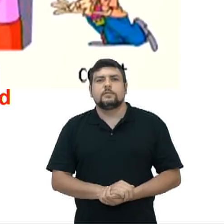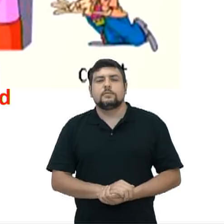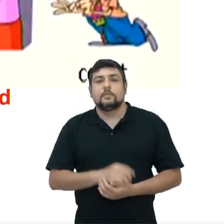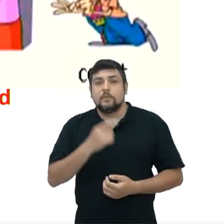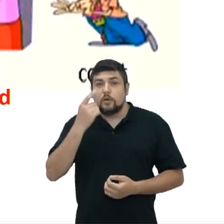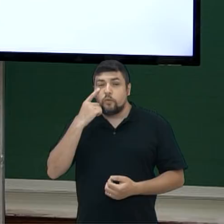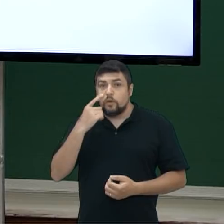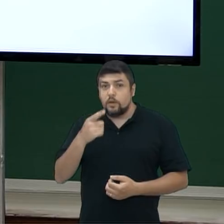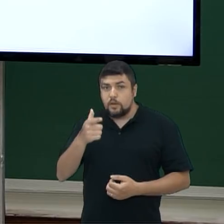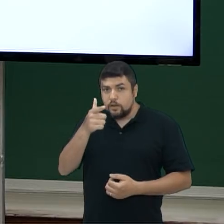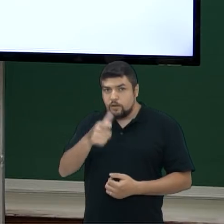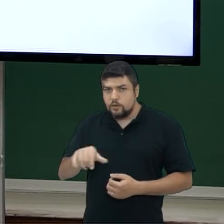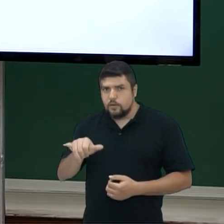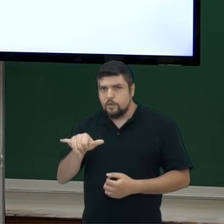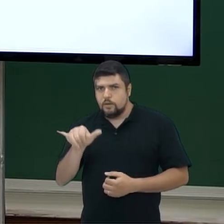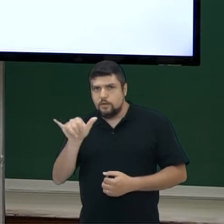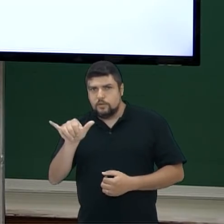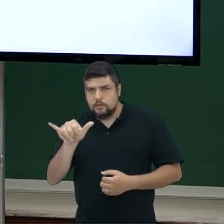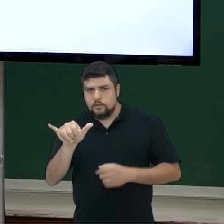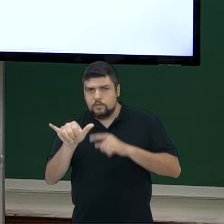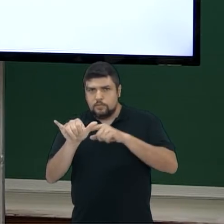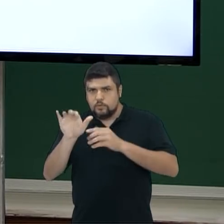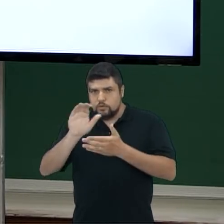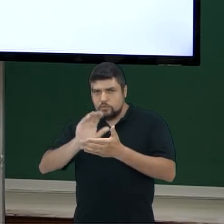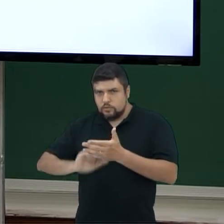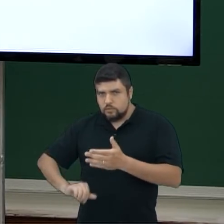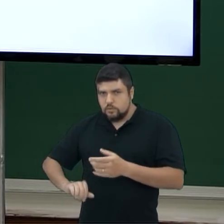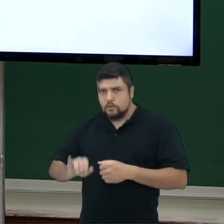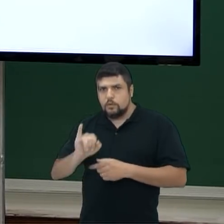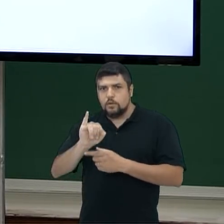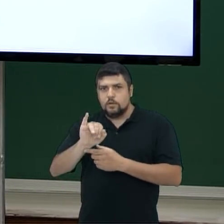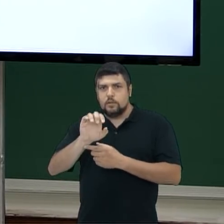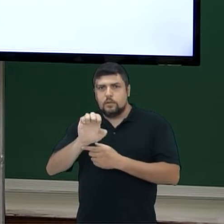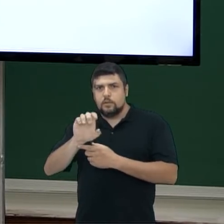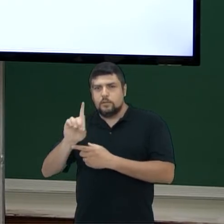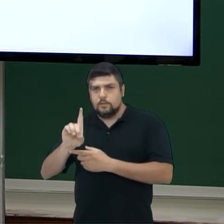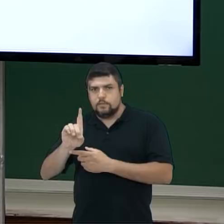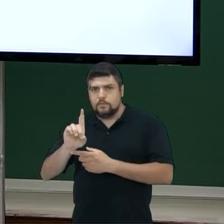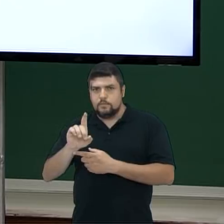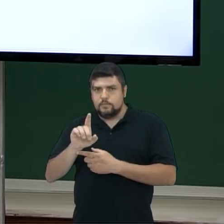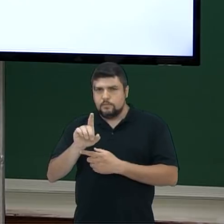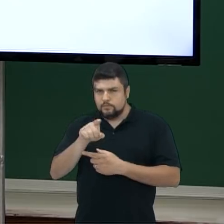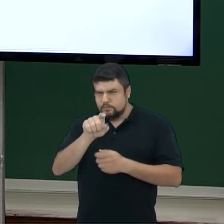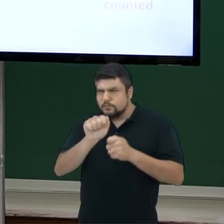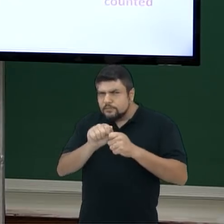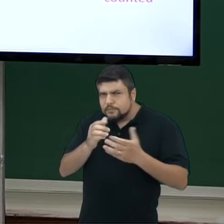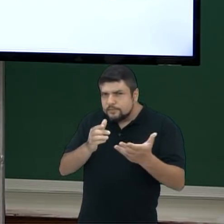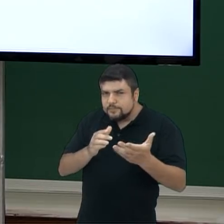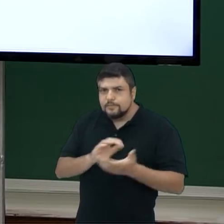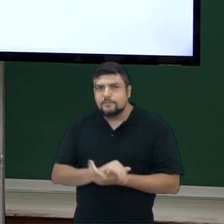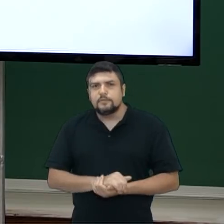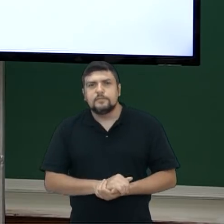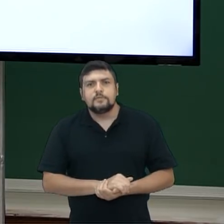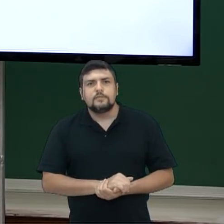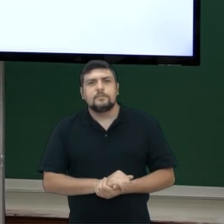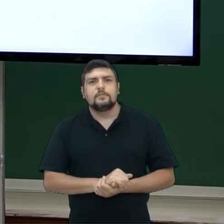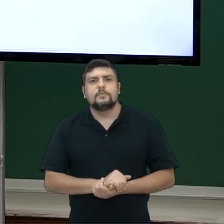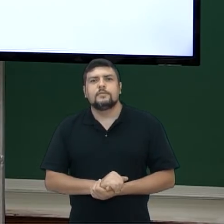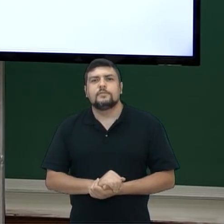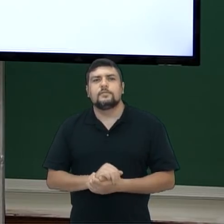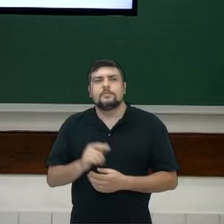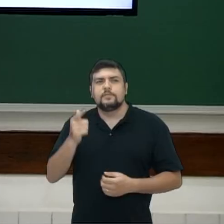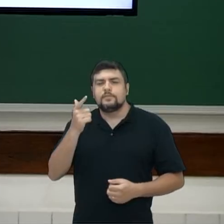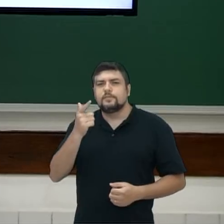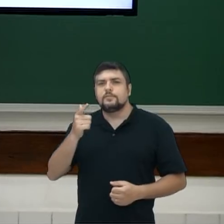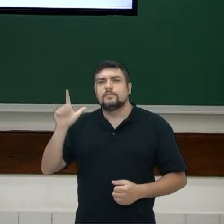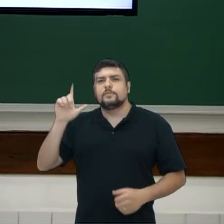Y aparecendo, tiro o Y e coloco IED. Você fez isso aí no seu caderno? E o último, counted.